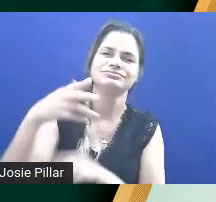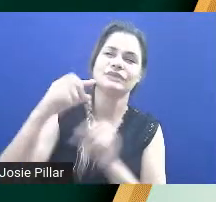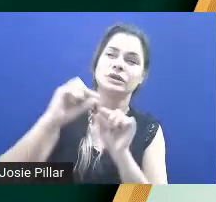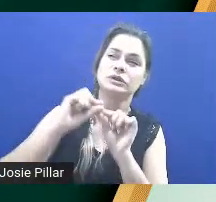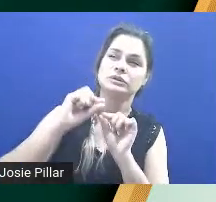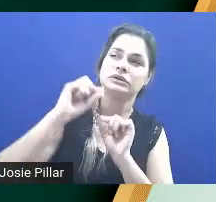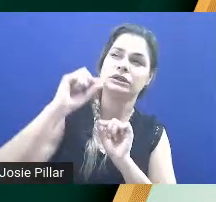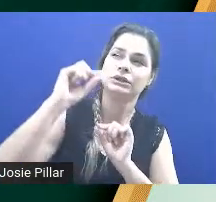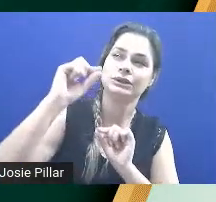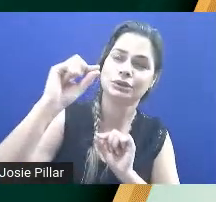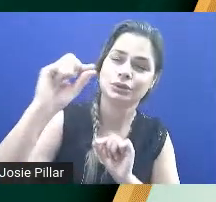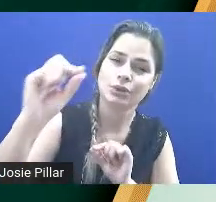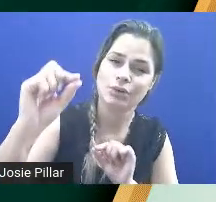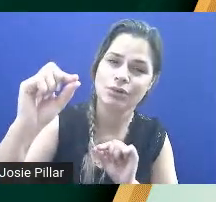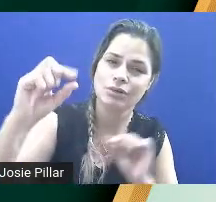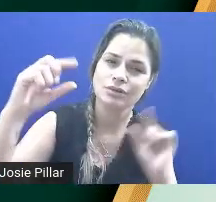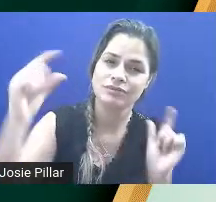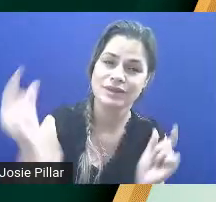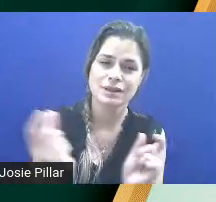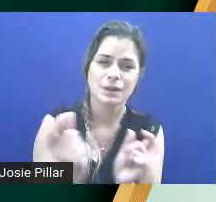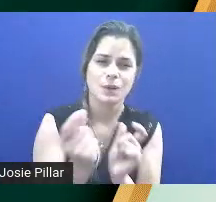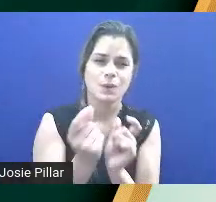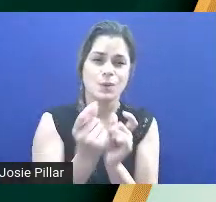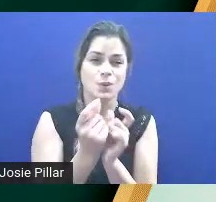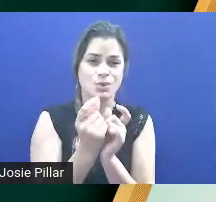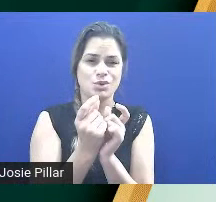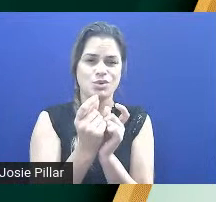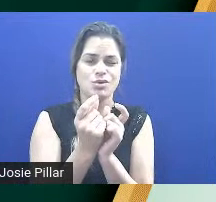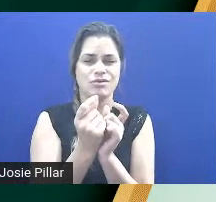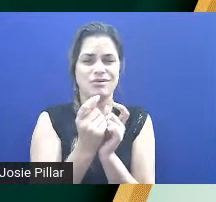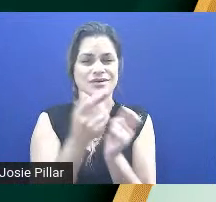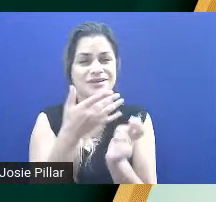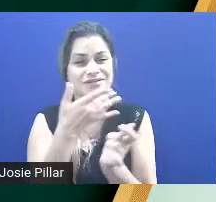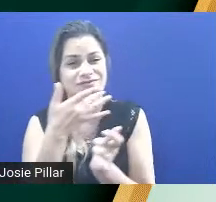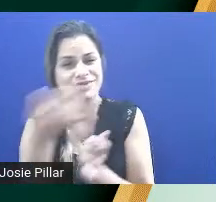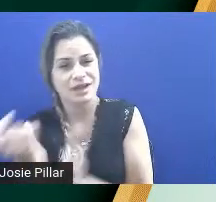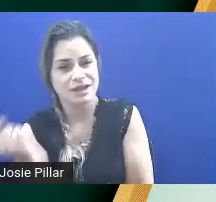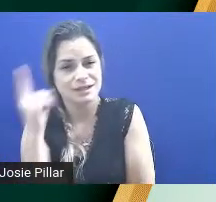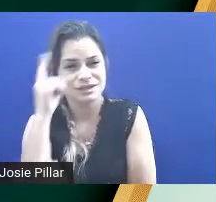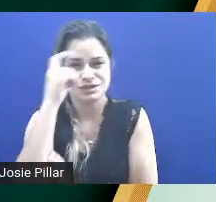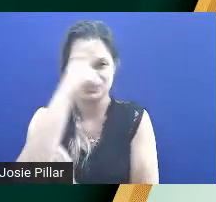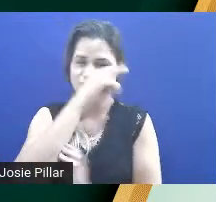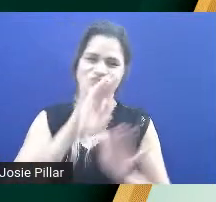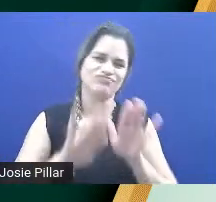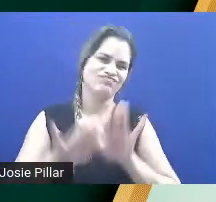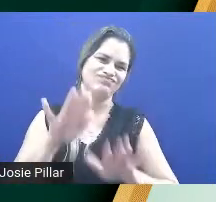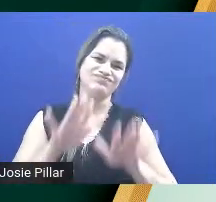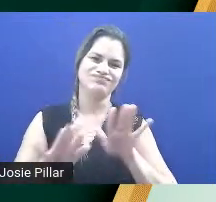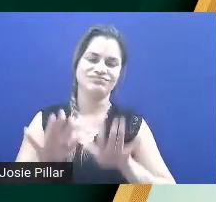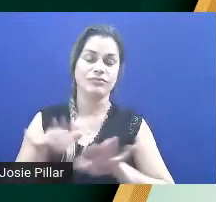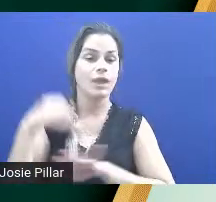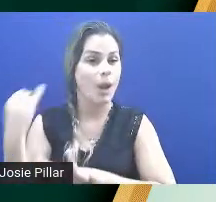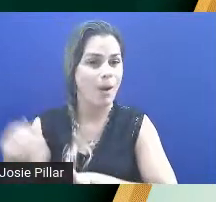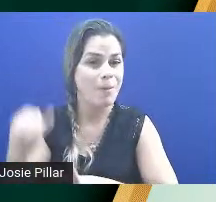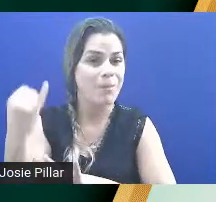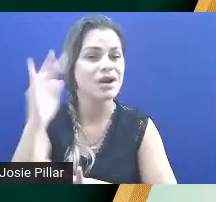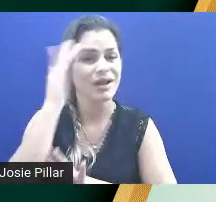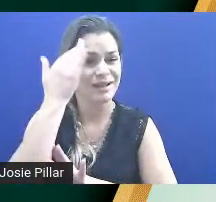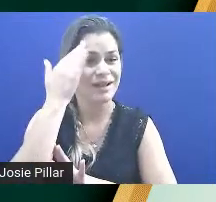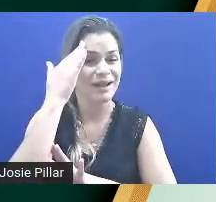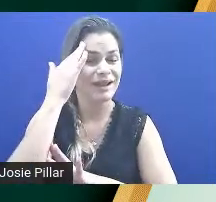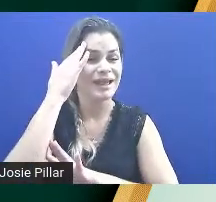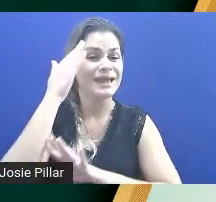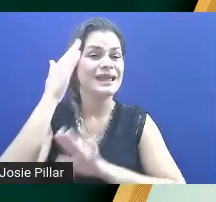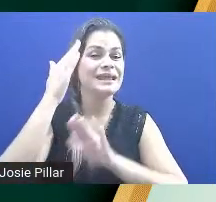ser mais curtos, uns vão ser mais fáceis, outros vão ser mais difíceis. O importante é entender que dentro de cada ciclo,